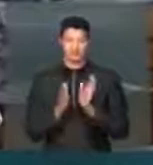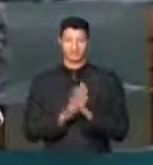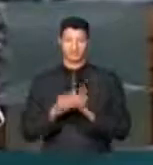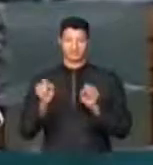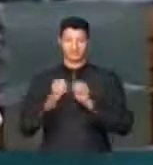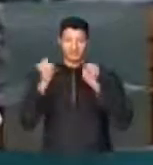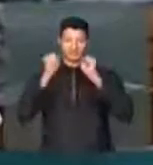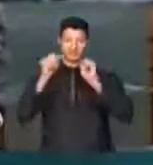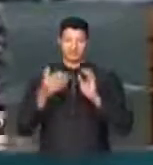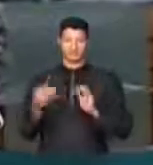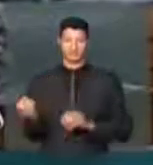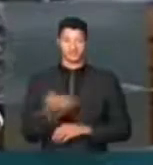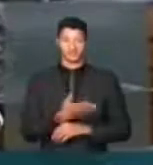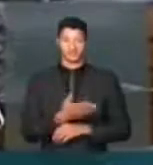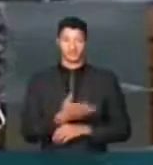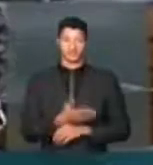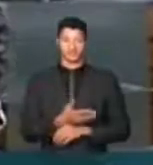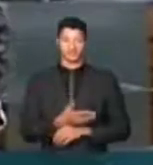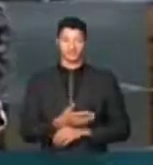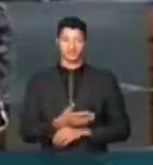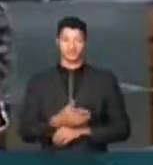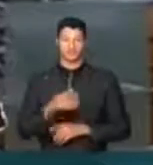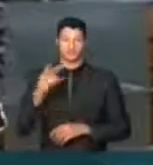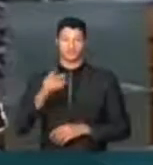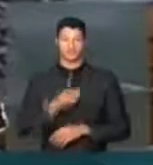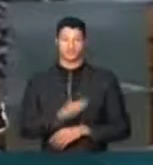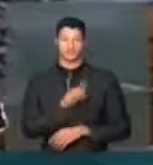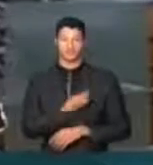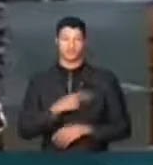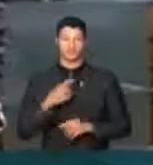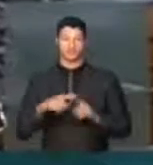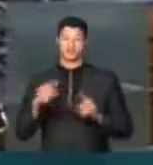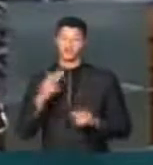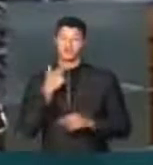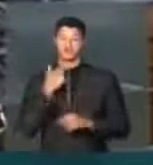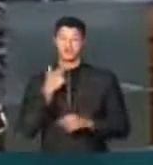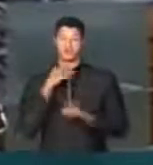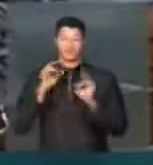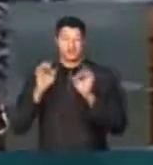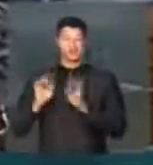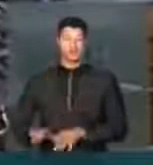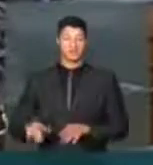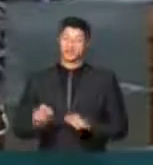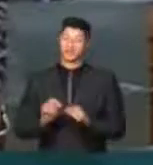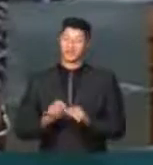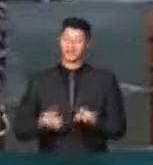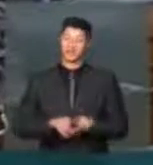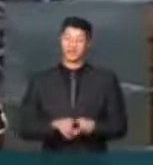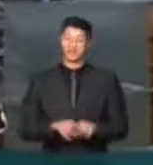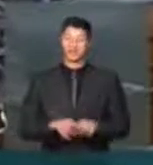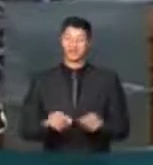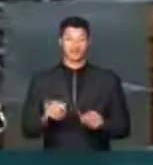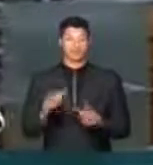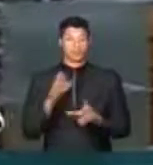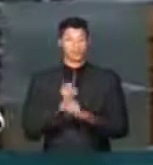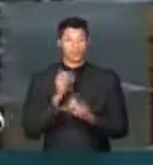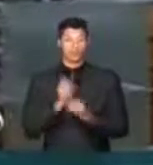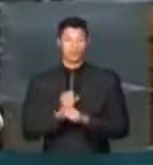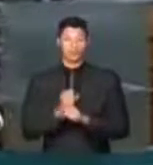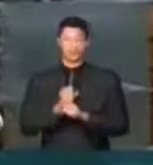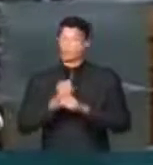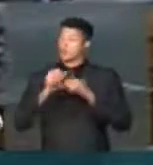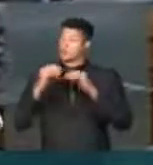de sucesso nessa nova etapa da sua vida. Mas não poderia deixar de fazer, somando cor